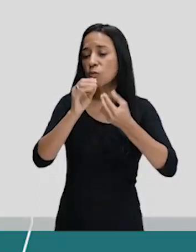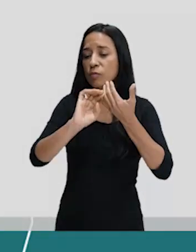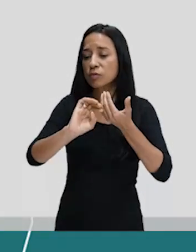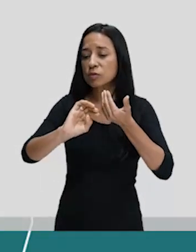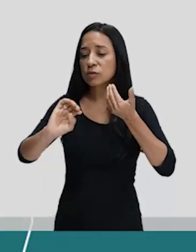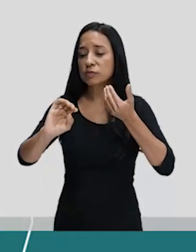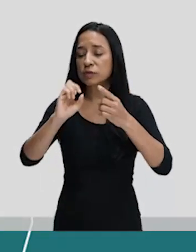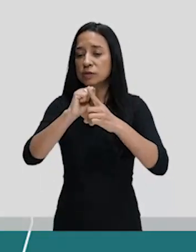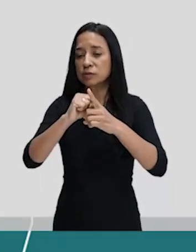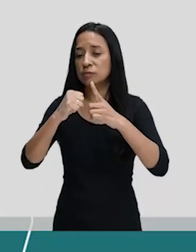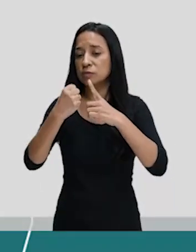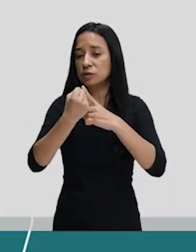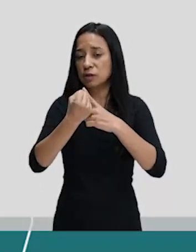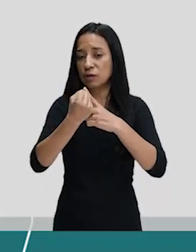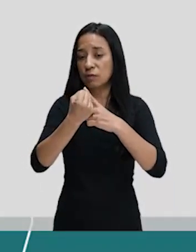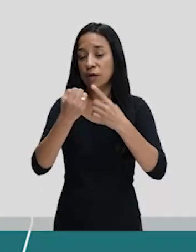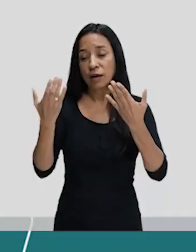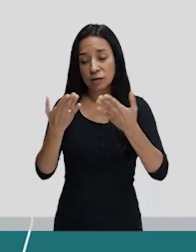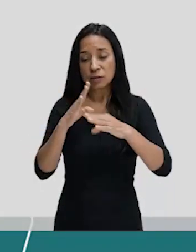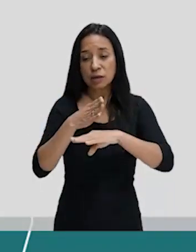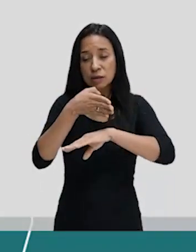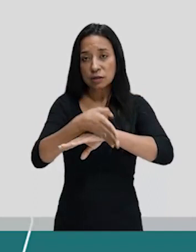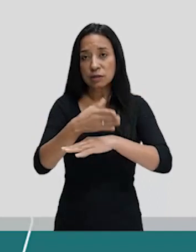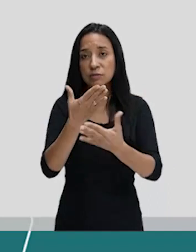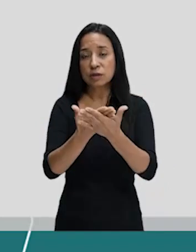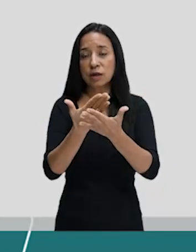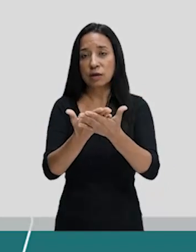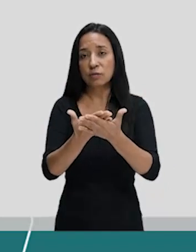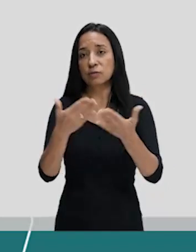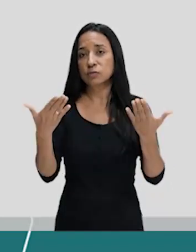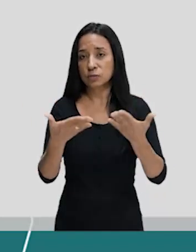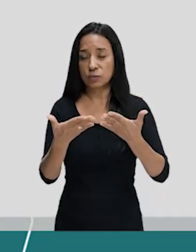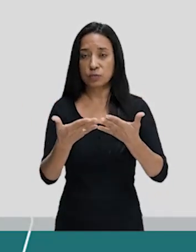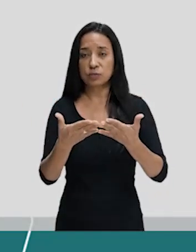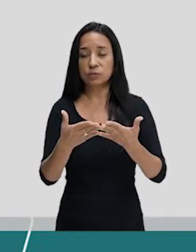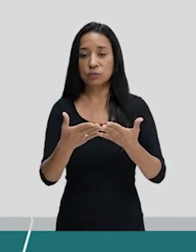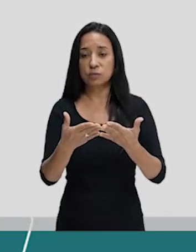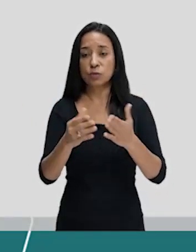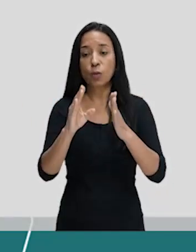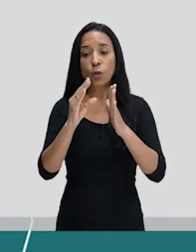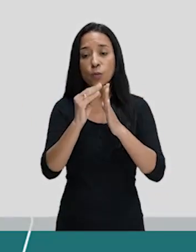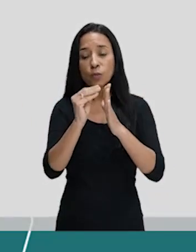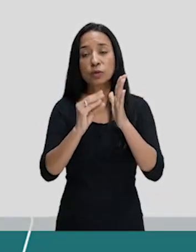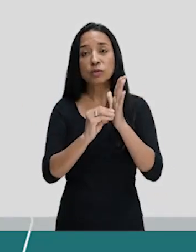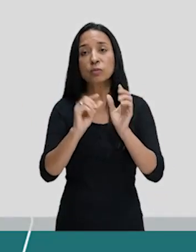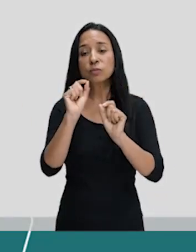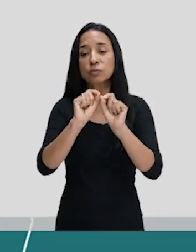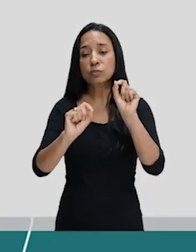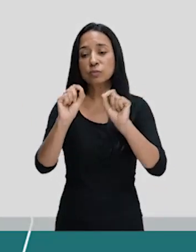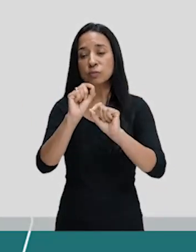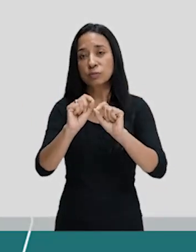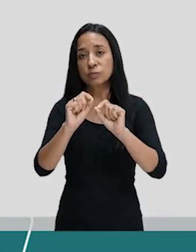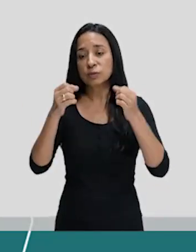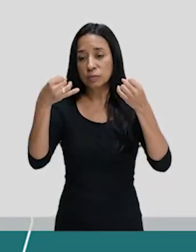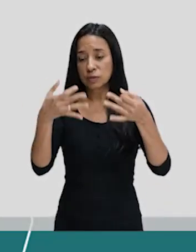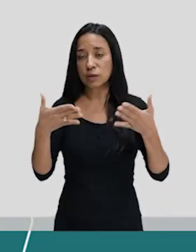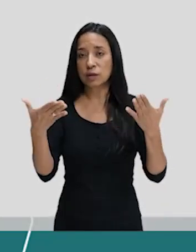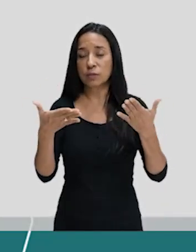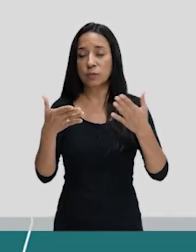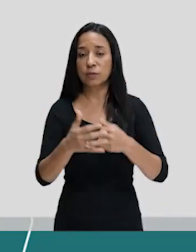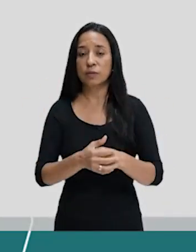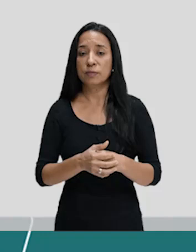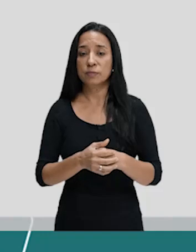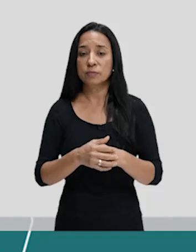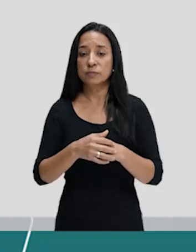já é entrando na aula de hoje. Mergulhando de cabeça no conteúdo que a gente vai abordar nessa videoaula.